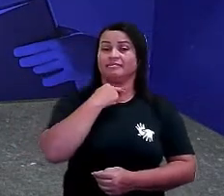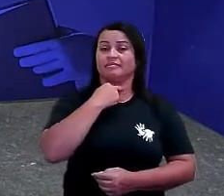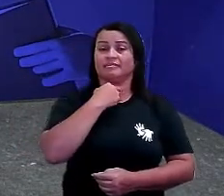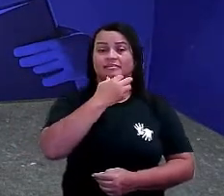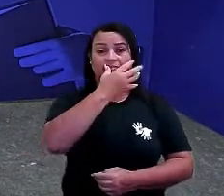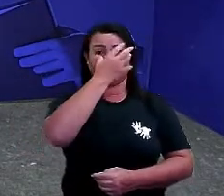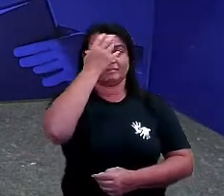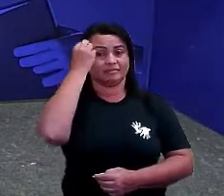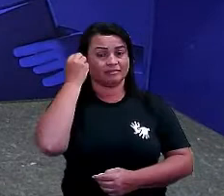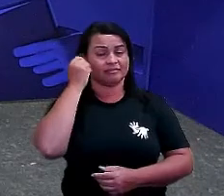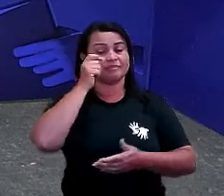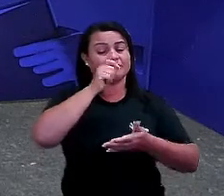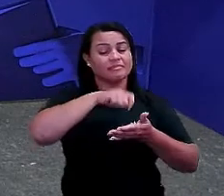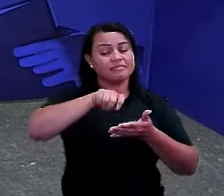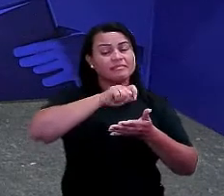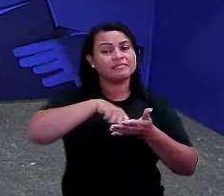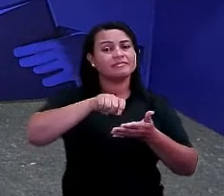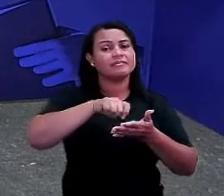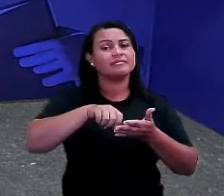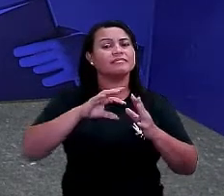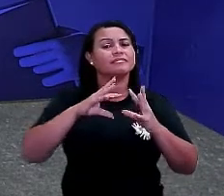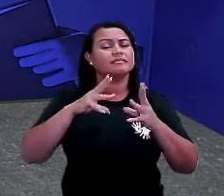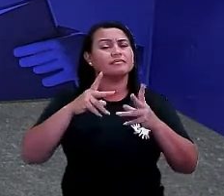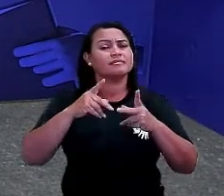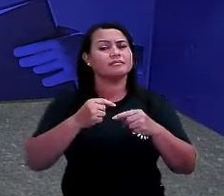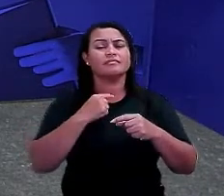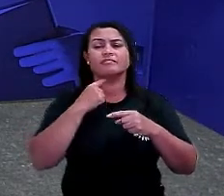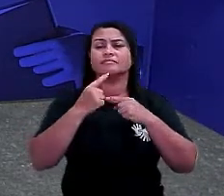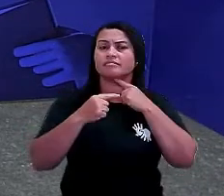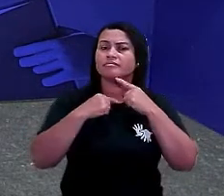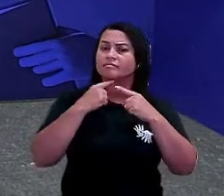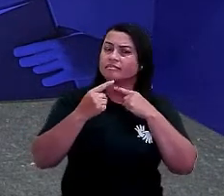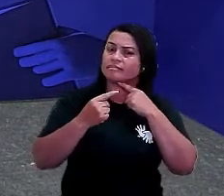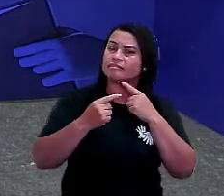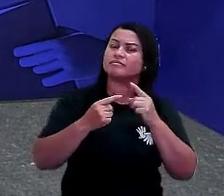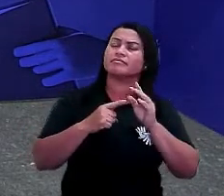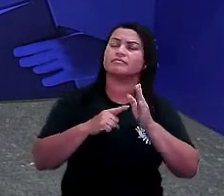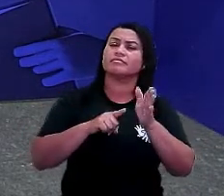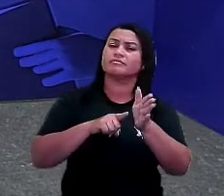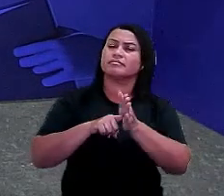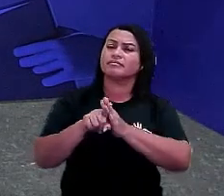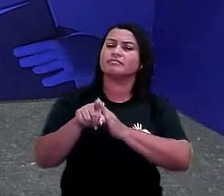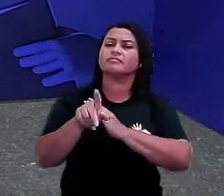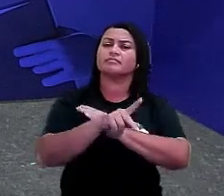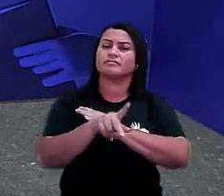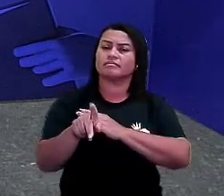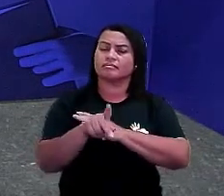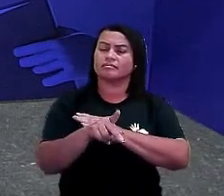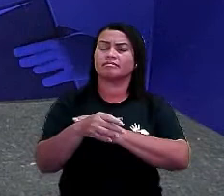esqueça, anote, registre. Tá com dúvida? Leva lá para o seu professor,